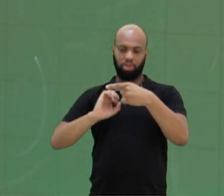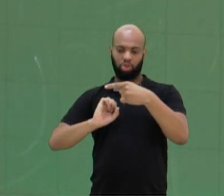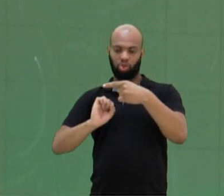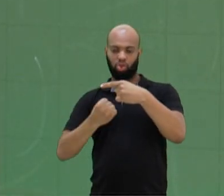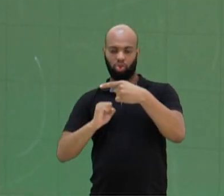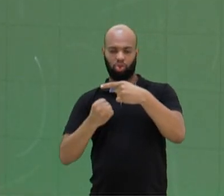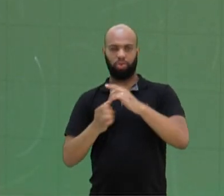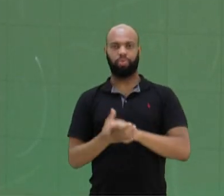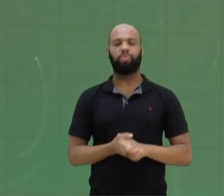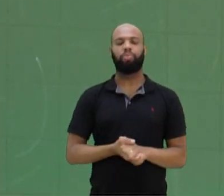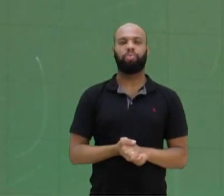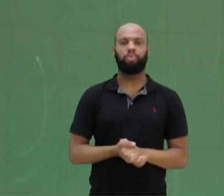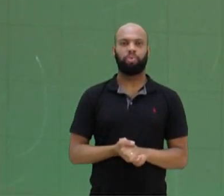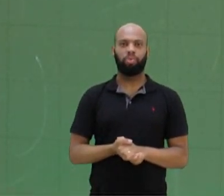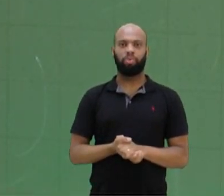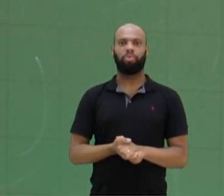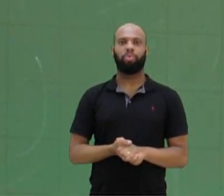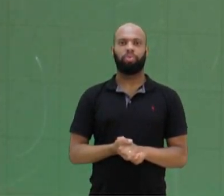esse produto aqui.